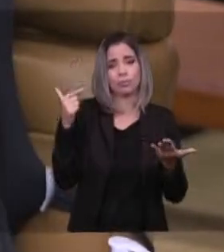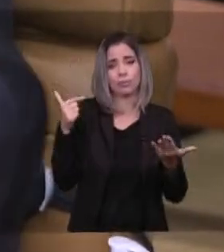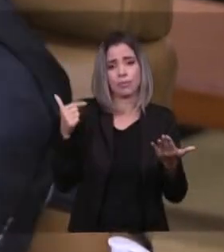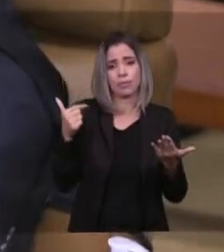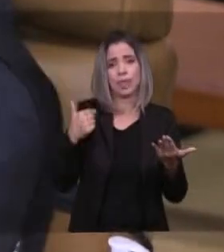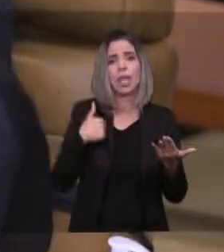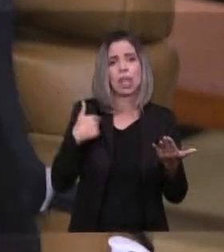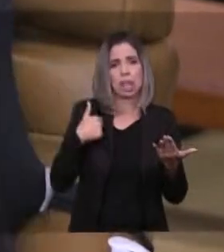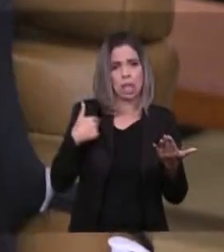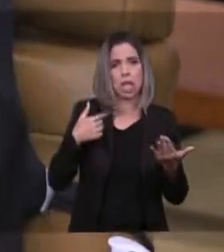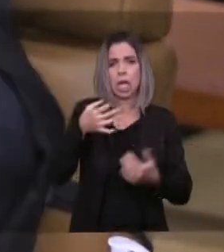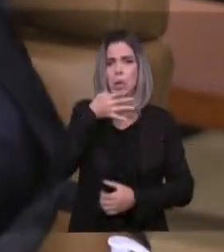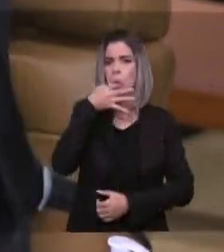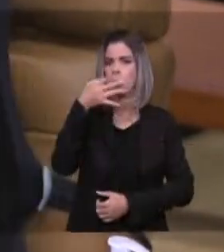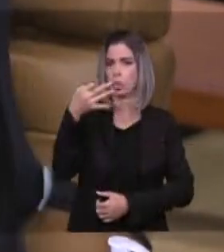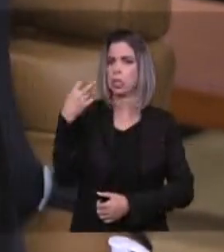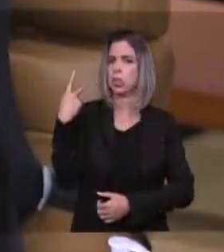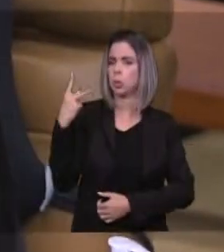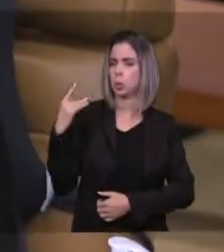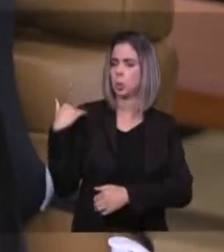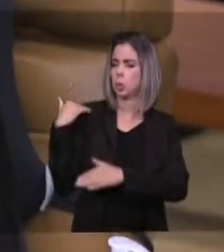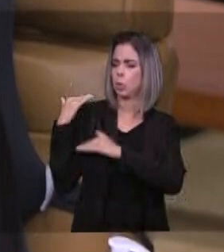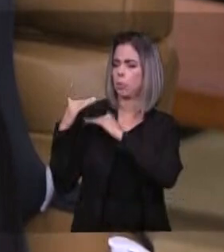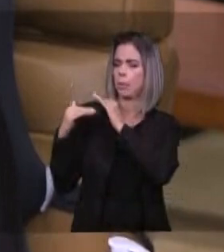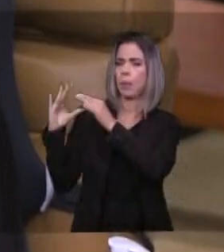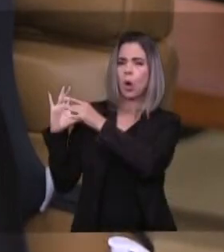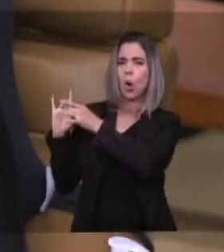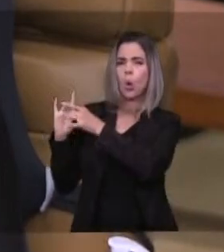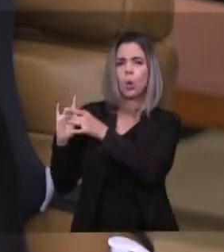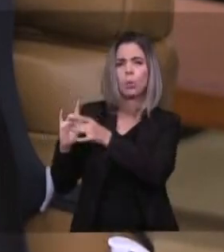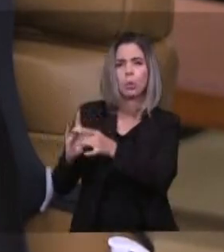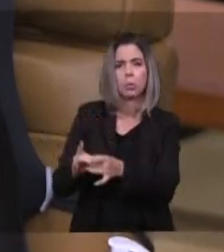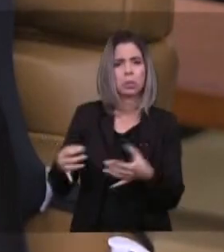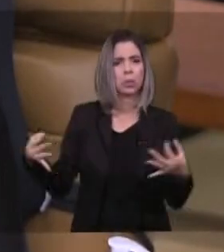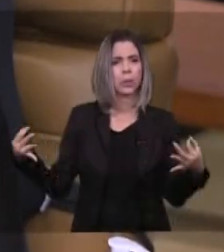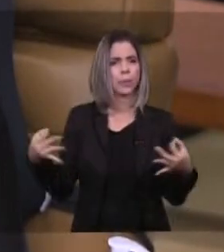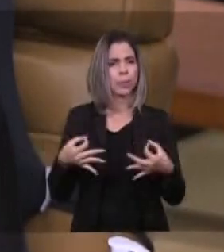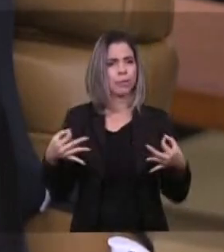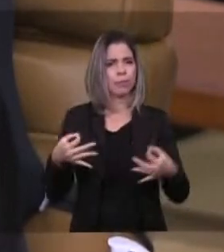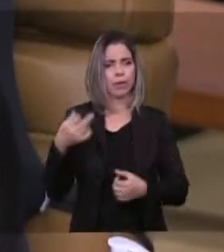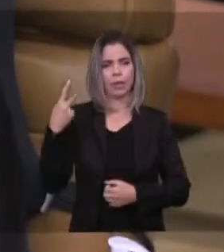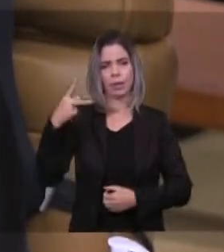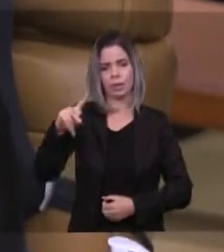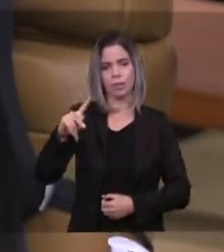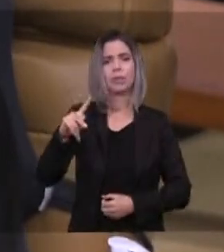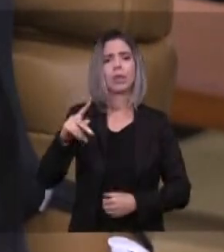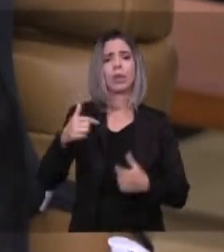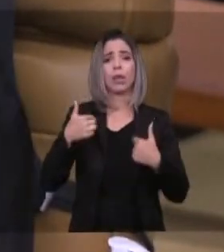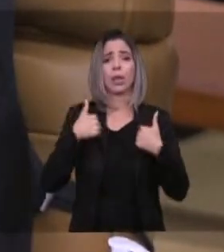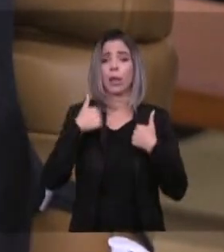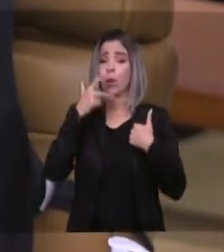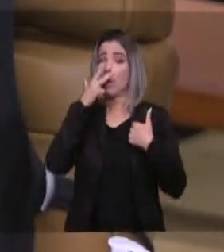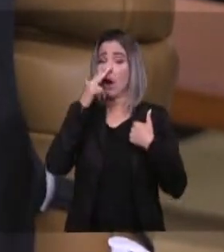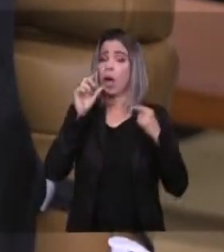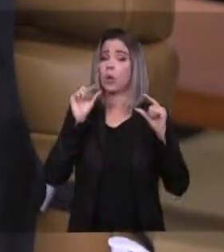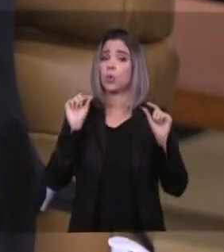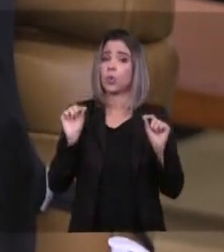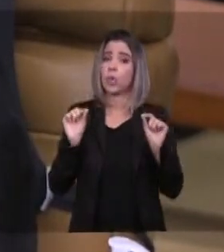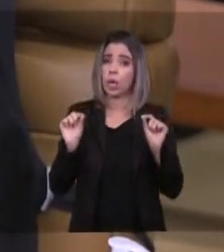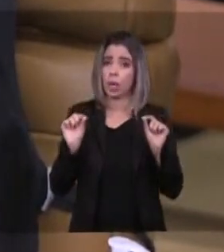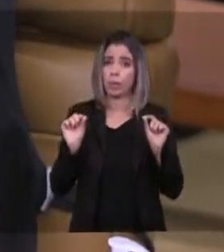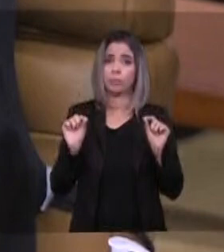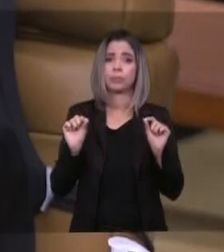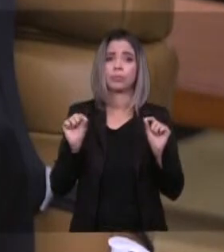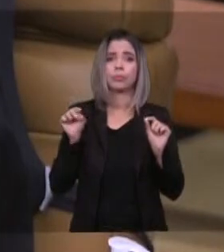o brilhantismo da sua construção, da construção de sua excelência, eu entendo que nesse diapasão, por